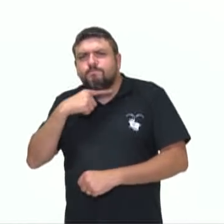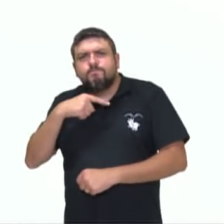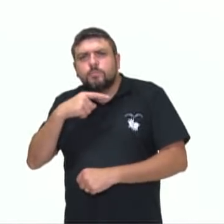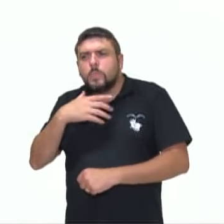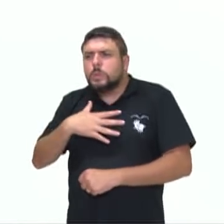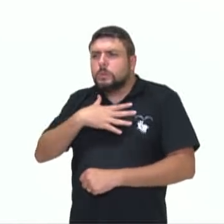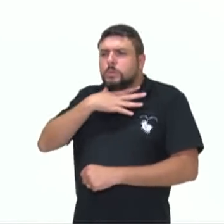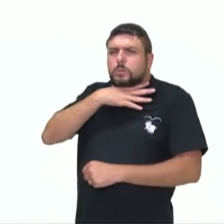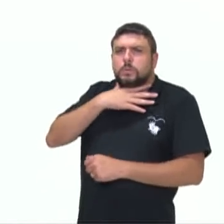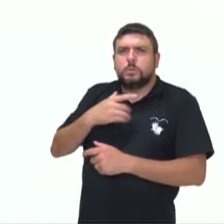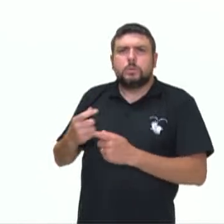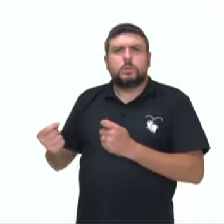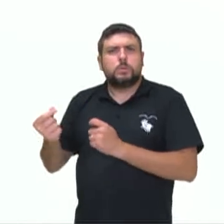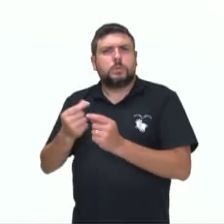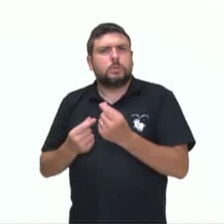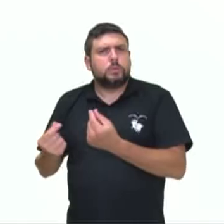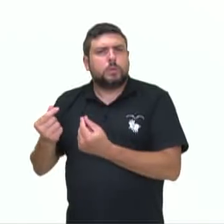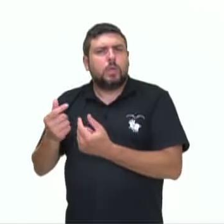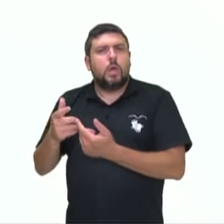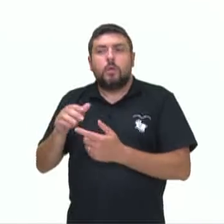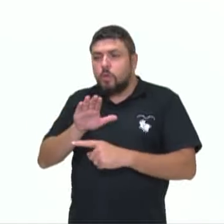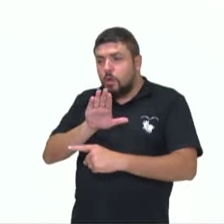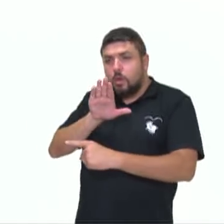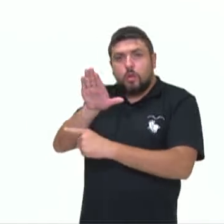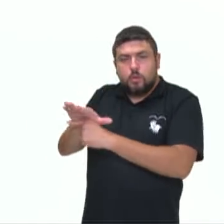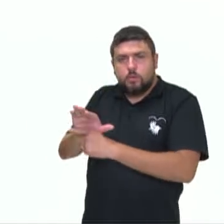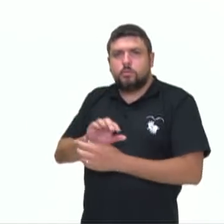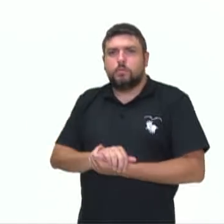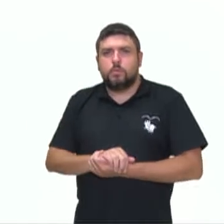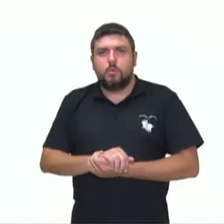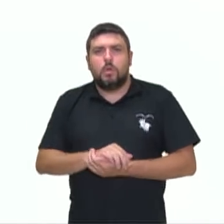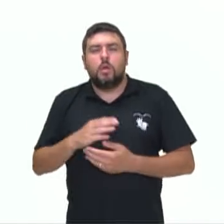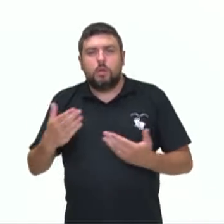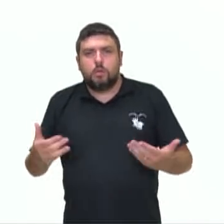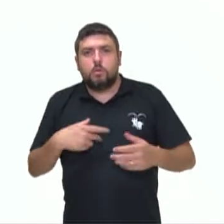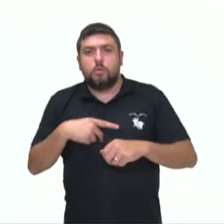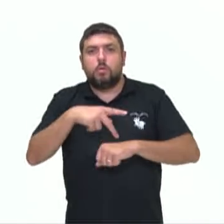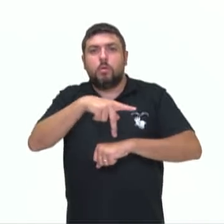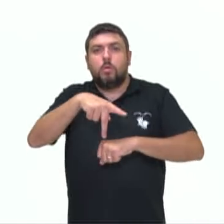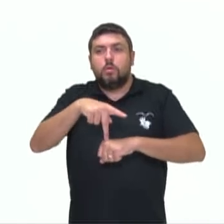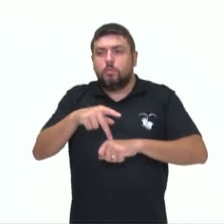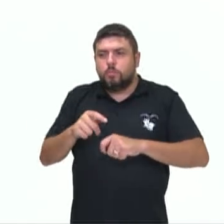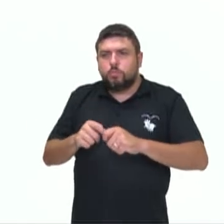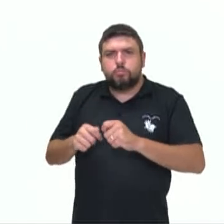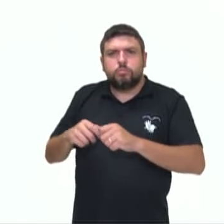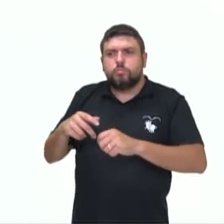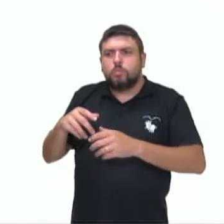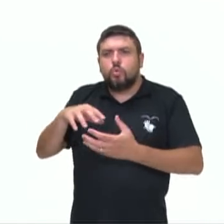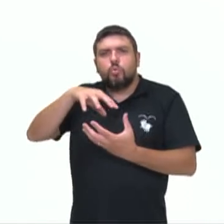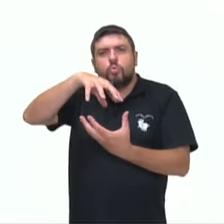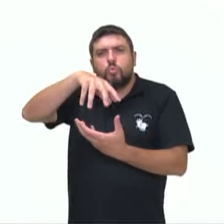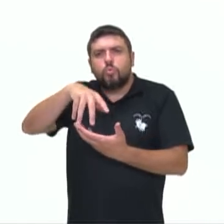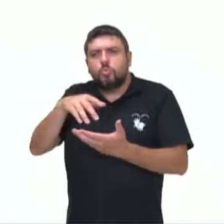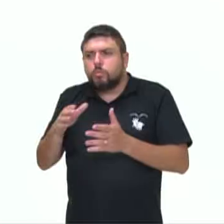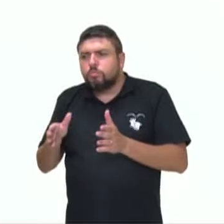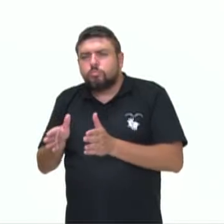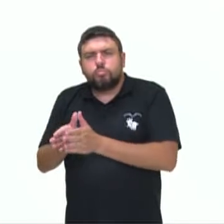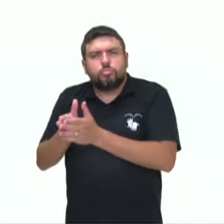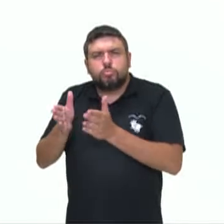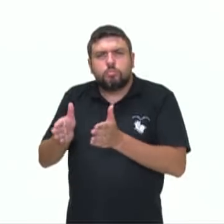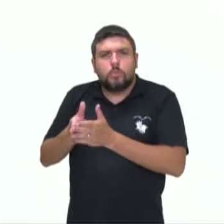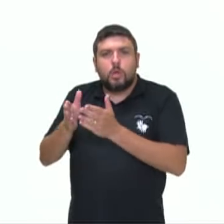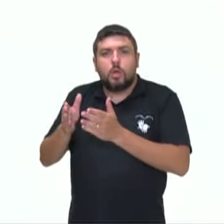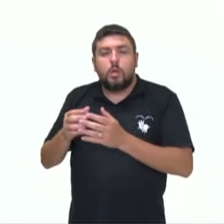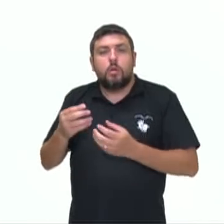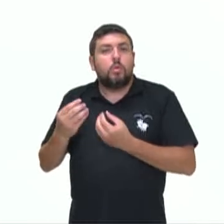zelar pela estabilidade do sistema monetário internacional através dessa promoção da cooperação e da